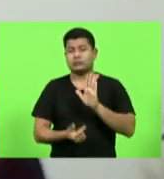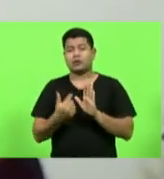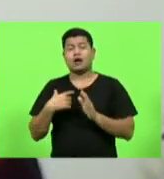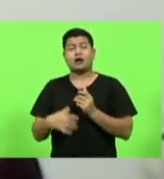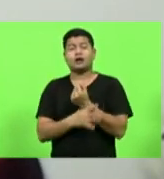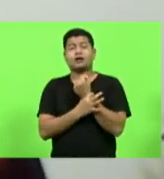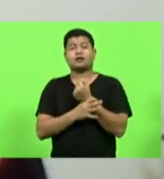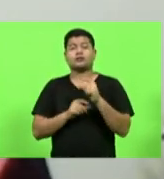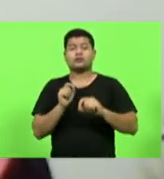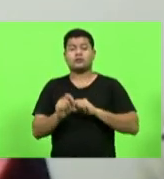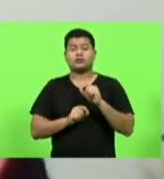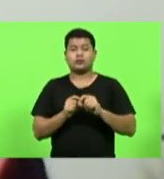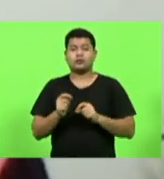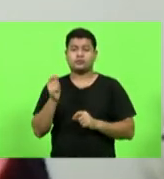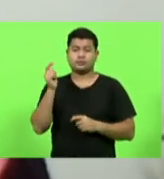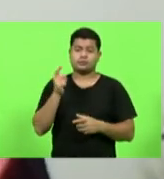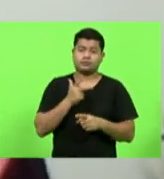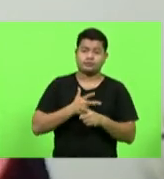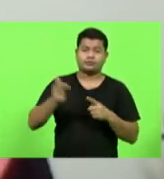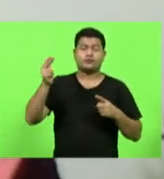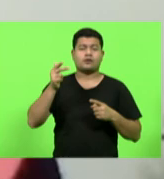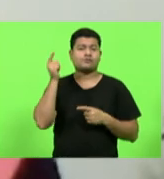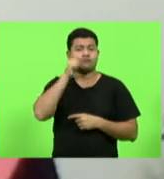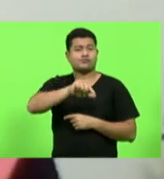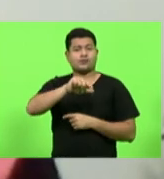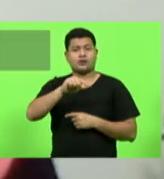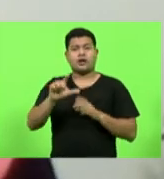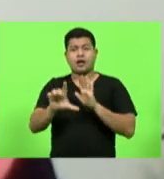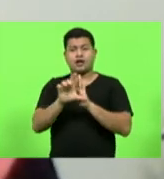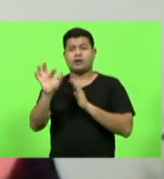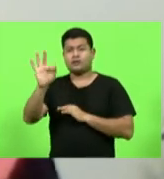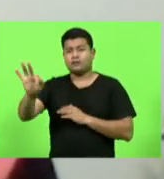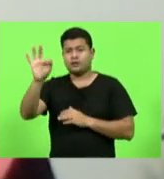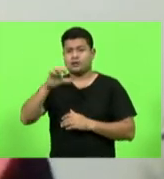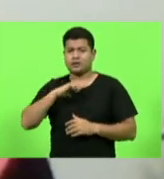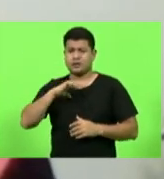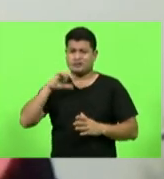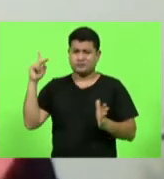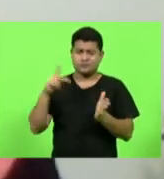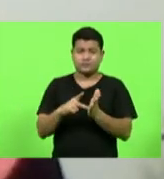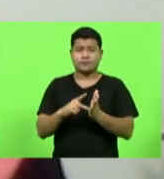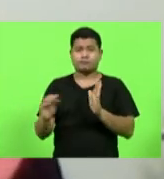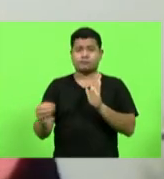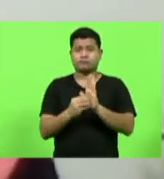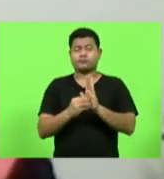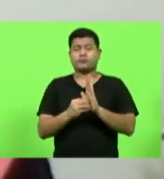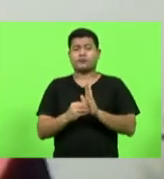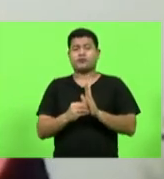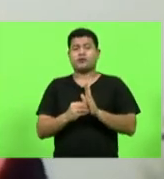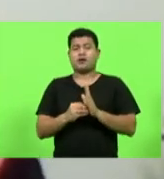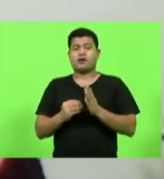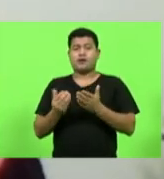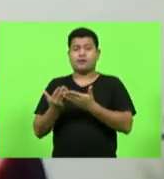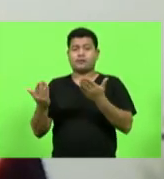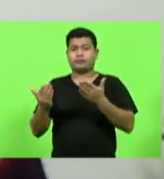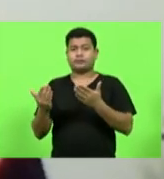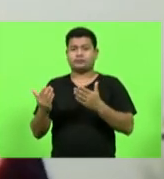que essa conquista da lei federal, ela de fato exista sem hierarquia de profissionais,